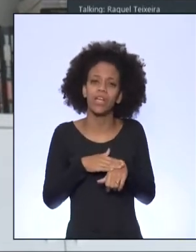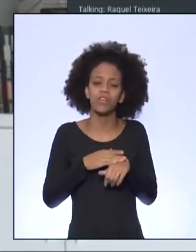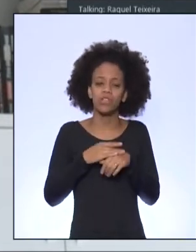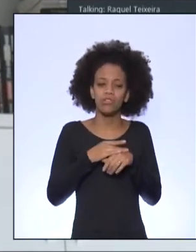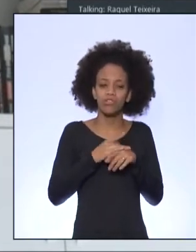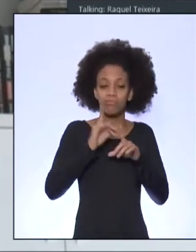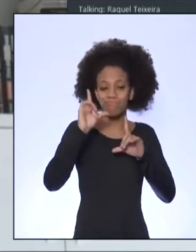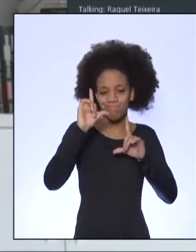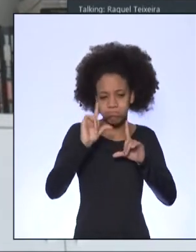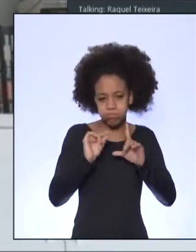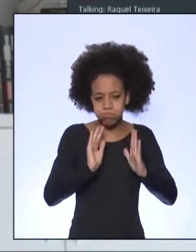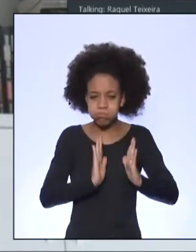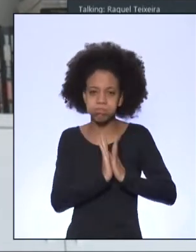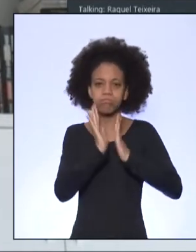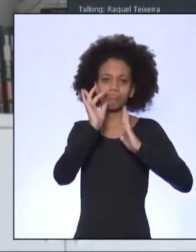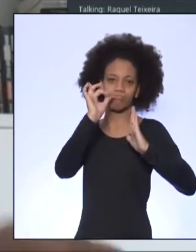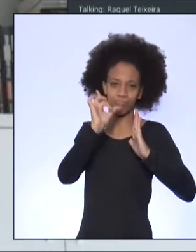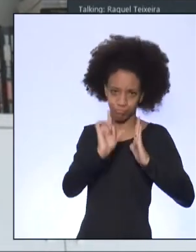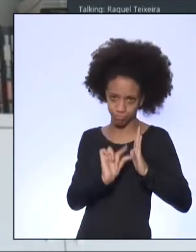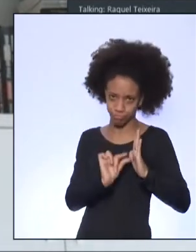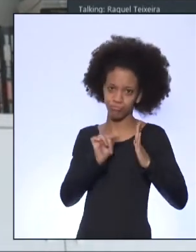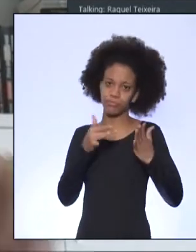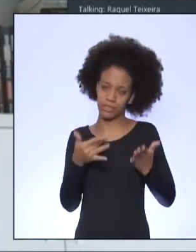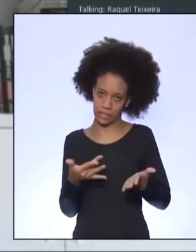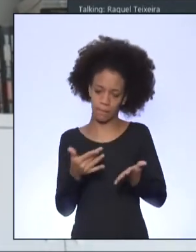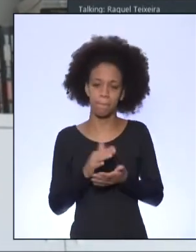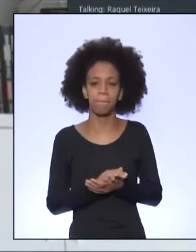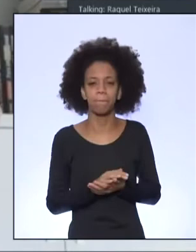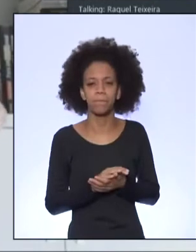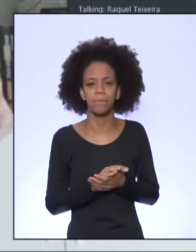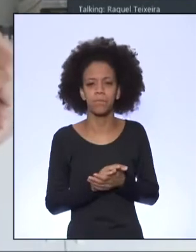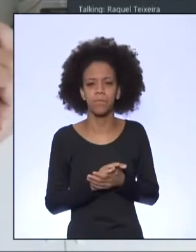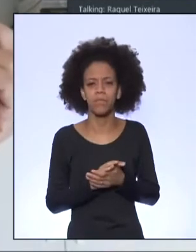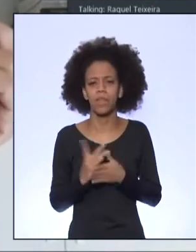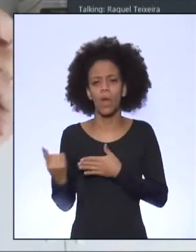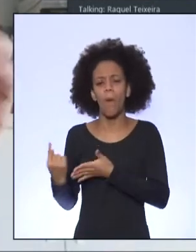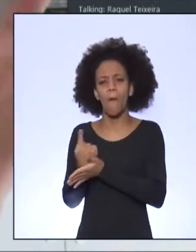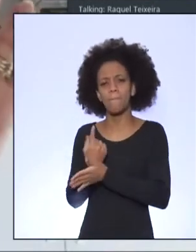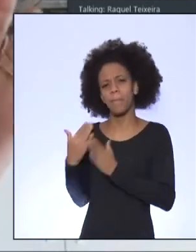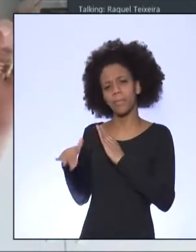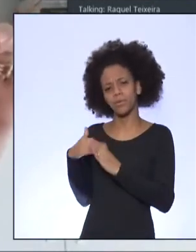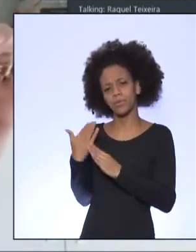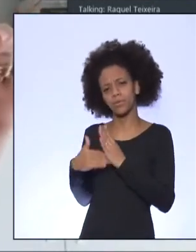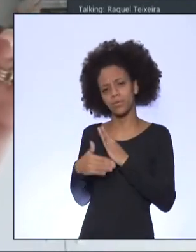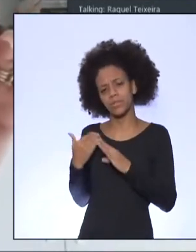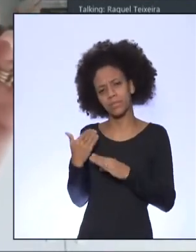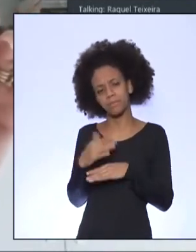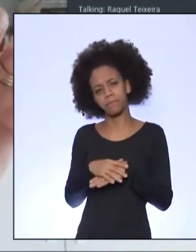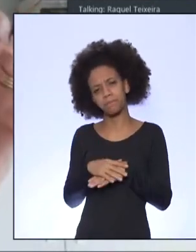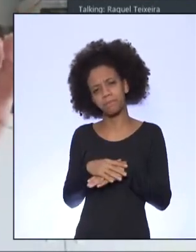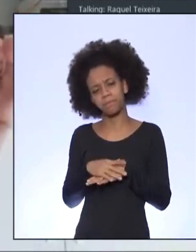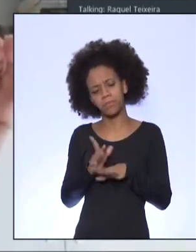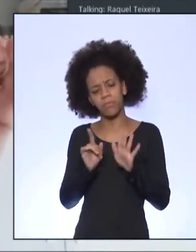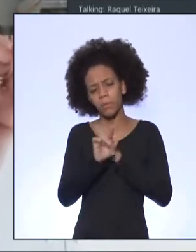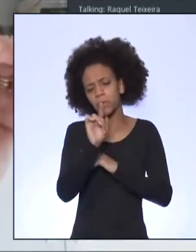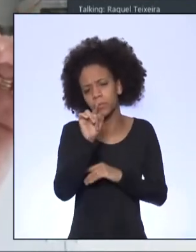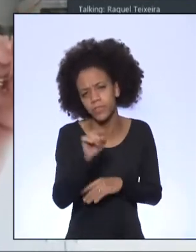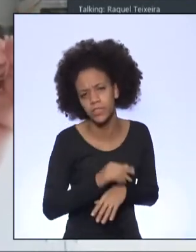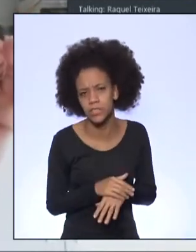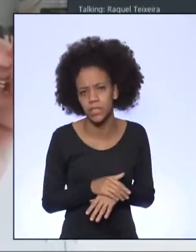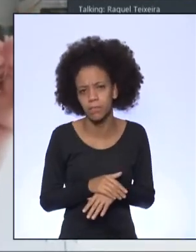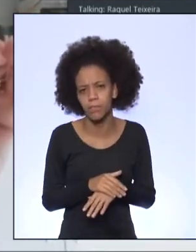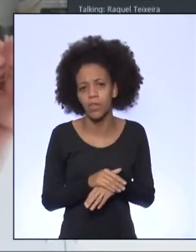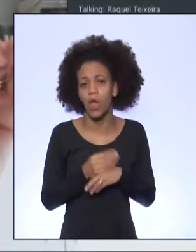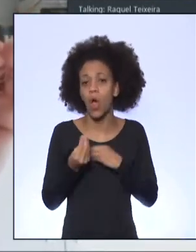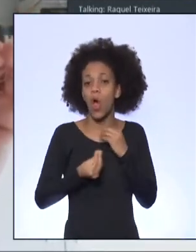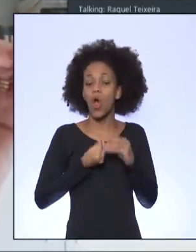esse impacto negativo dessas perdas. Mas, olha, acabou de chegar uma pergunta aqui para mim, alguém pediu para eu perguntar para você como